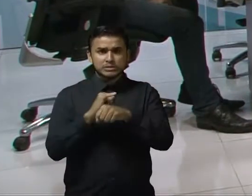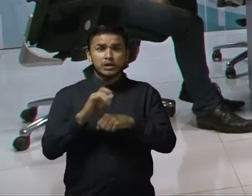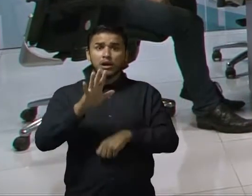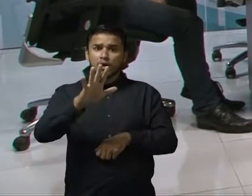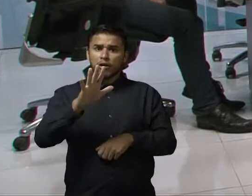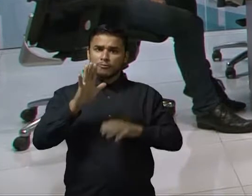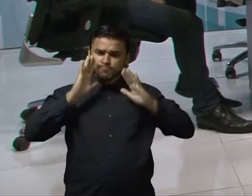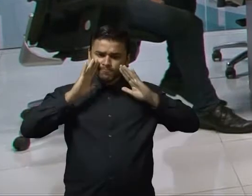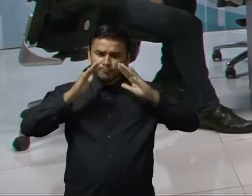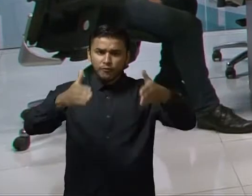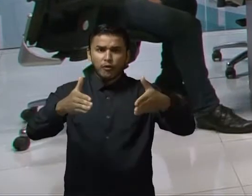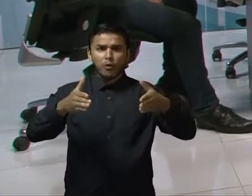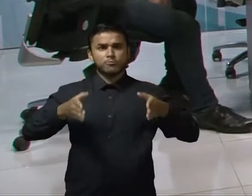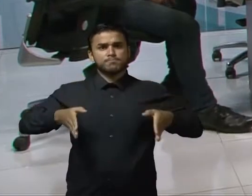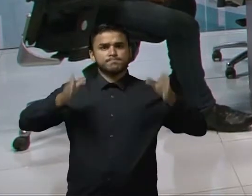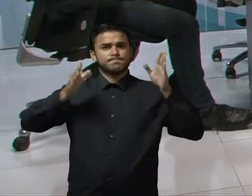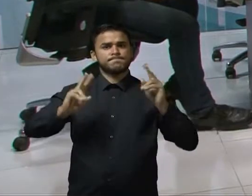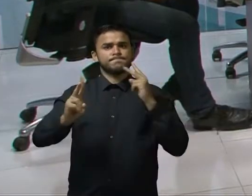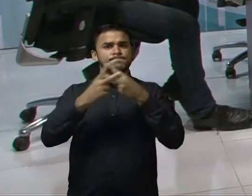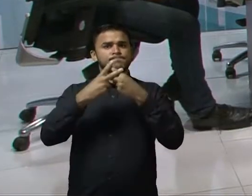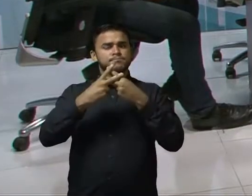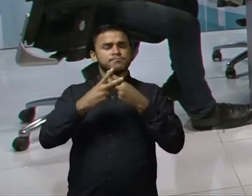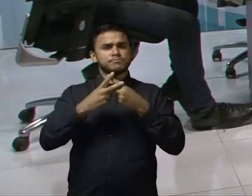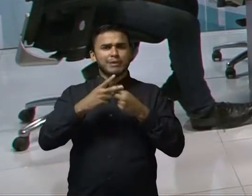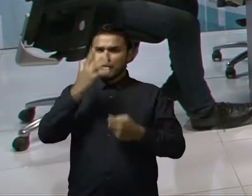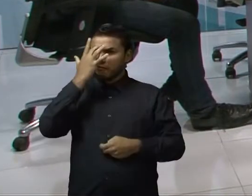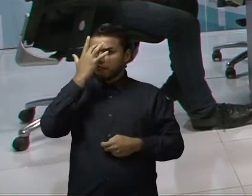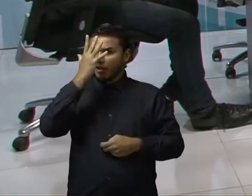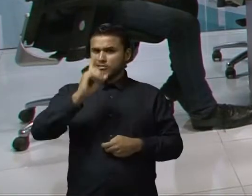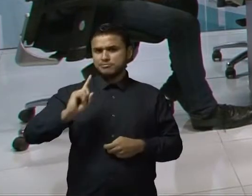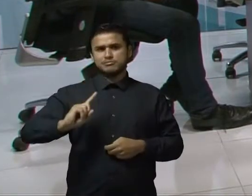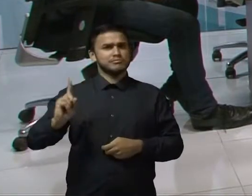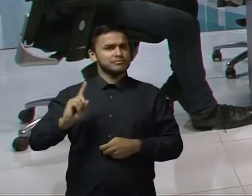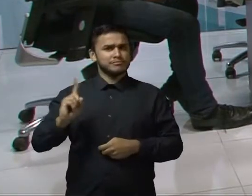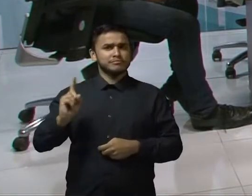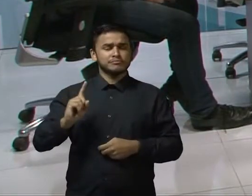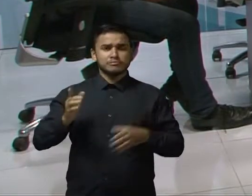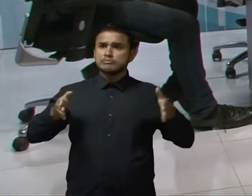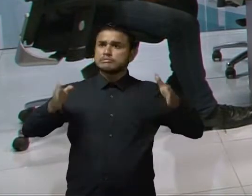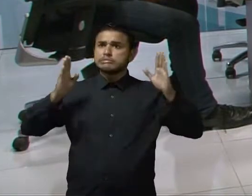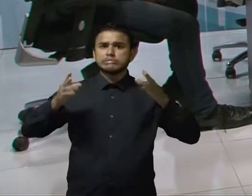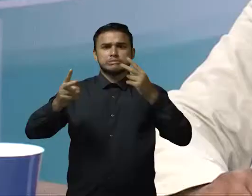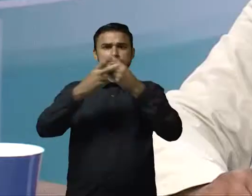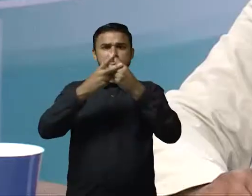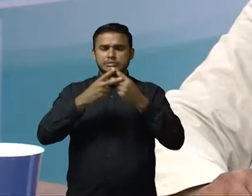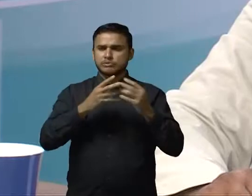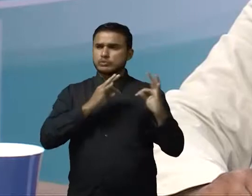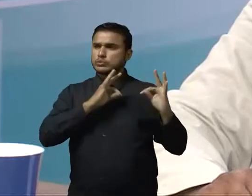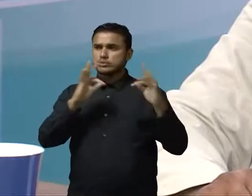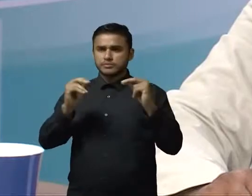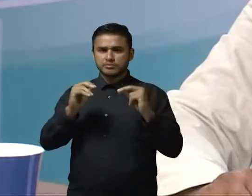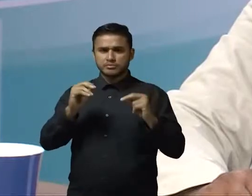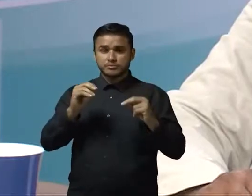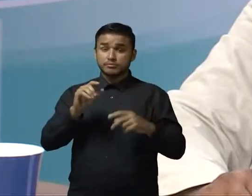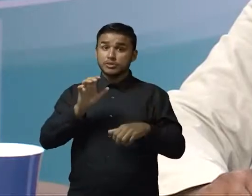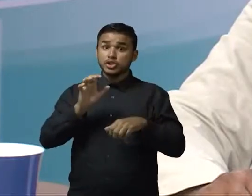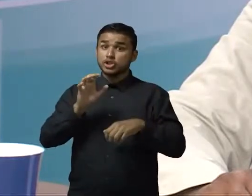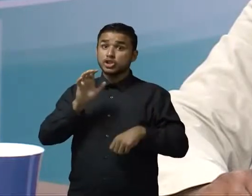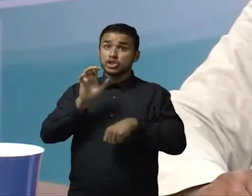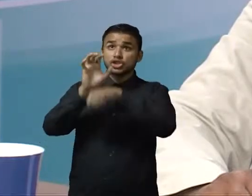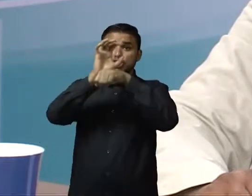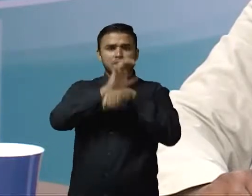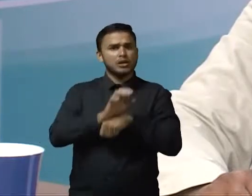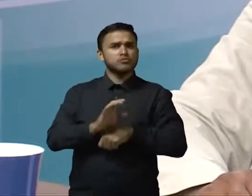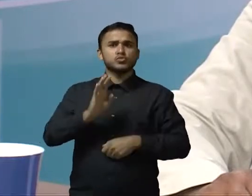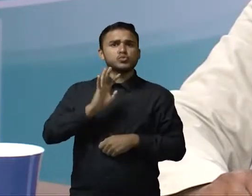lembre-se de integrar o sistema prisional, o sistema carcerário brasileiro, porque não é só uma questão do Ceará. Se me permite aqui, eu vou